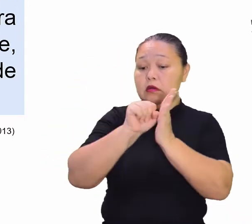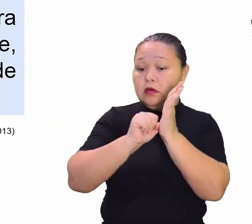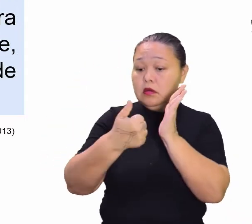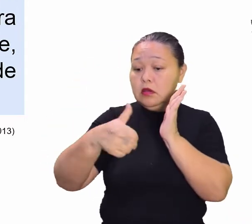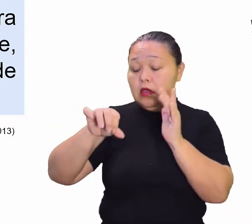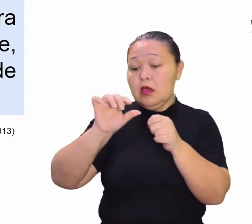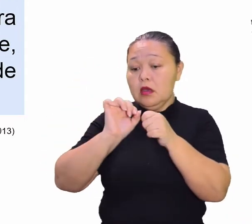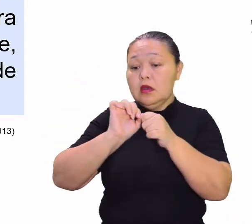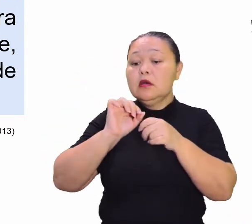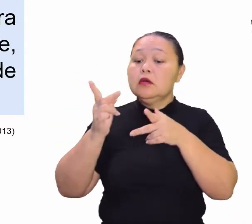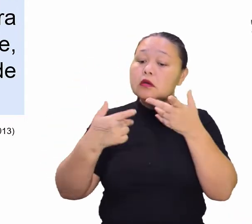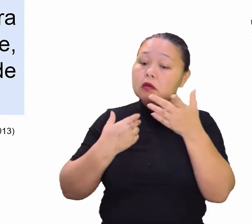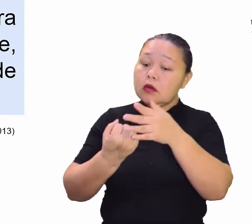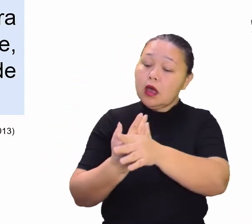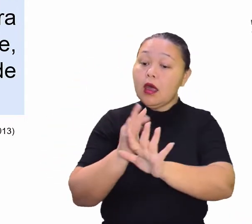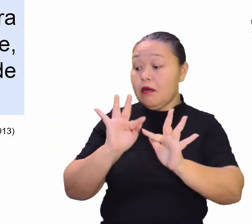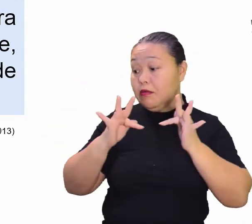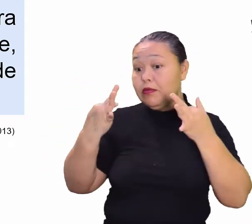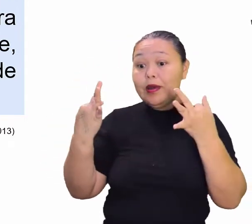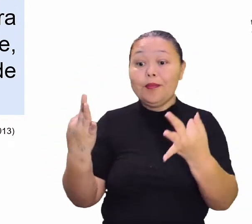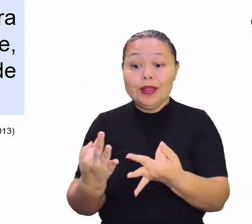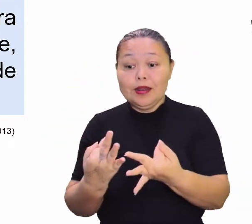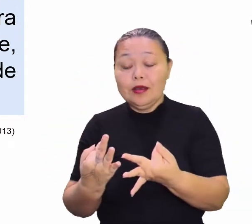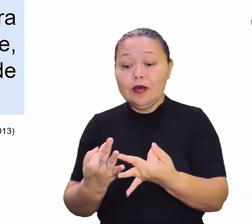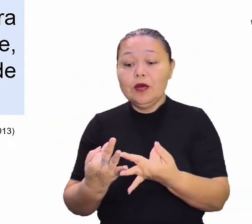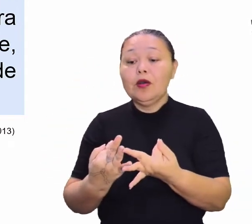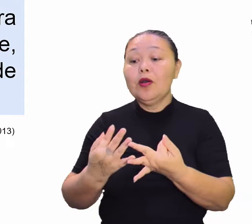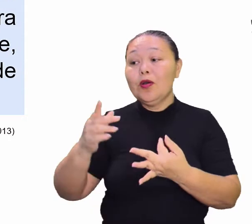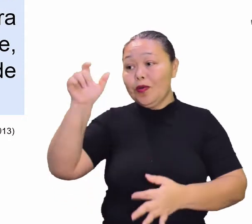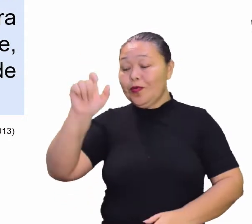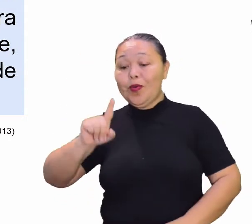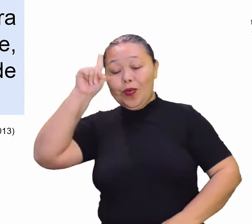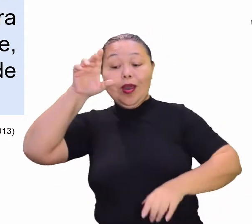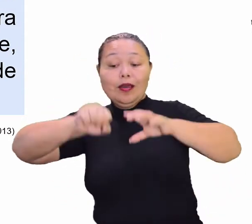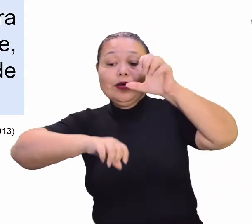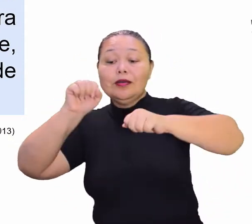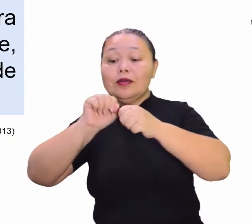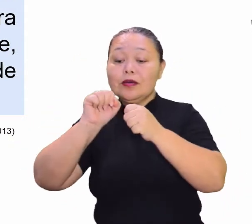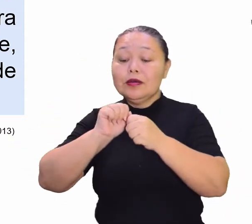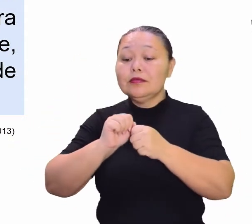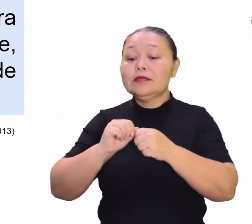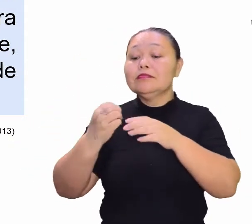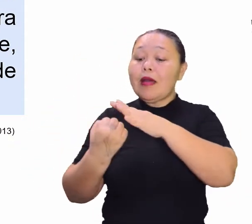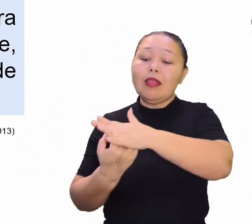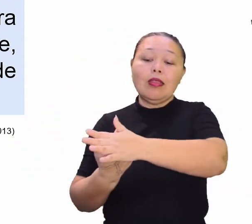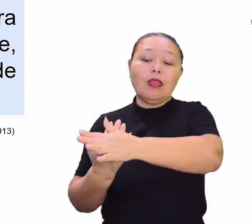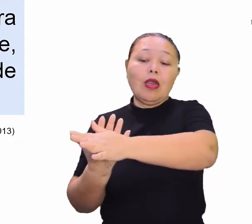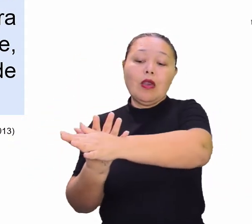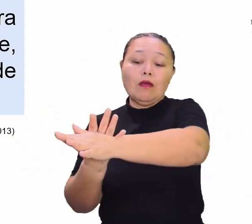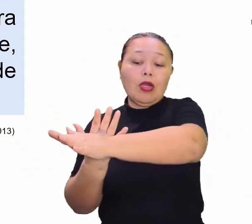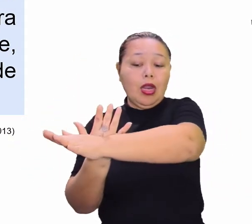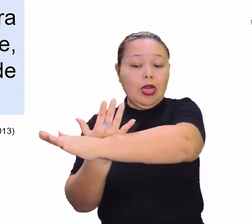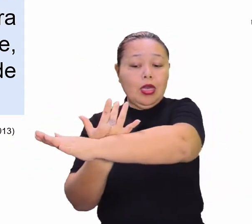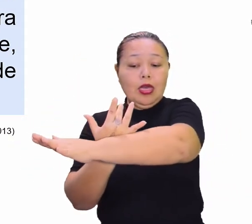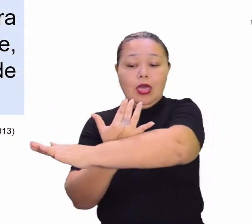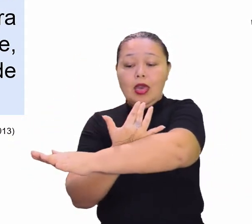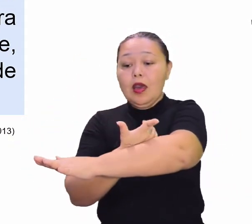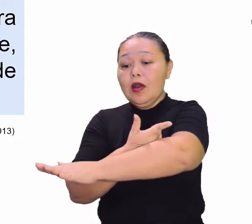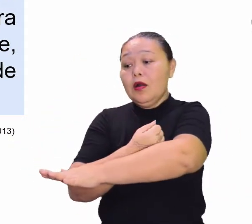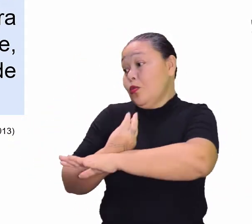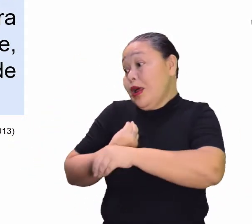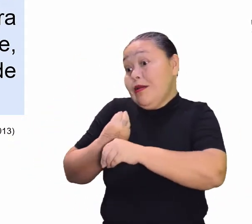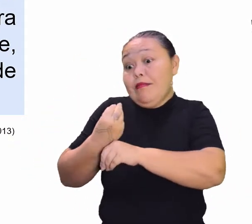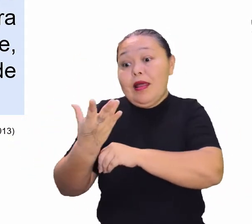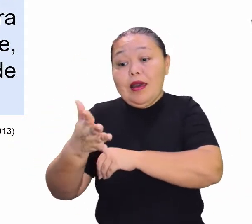tinham um modelo de produção que era a agricultura familiar, mas aí quando o colonizador chegou, ele implantou a plantation. Então, essa plantation não era para abastecer